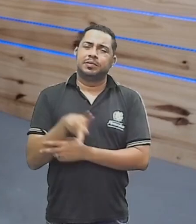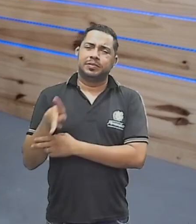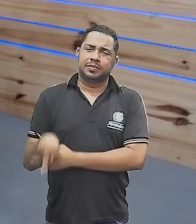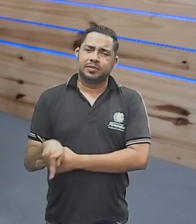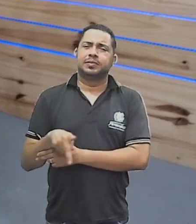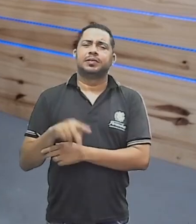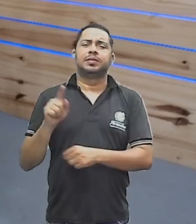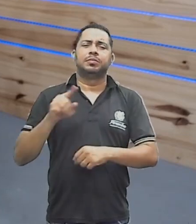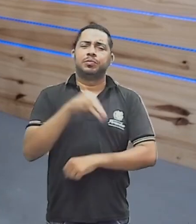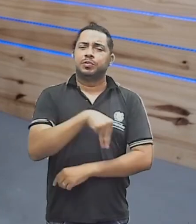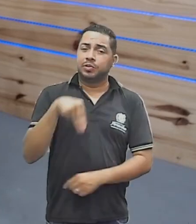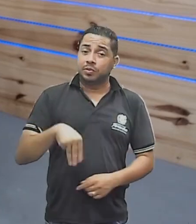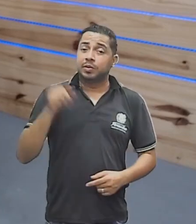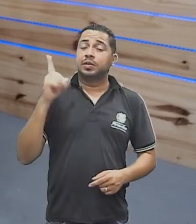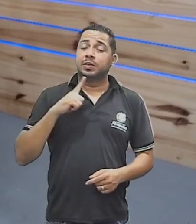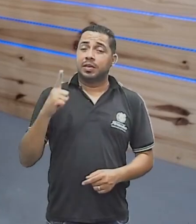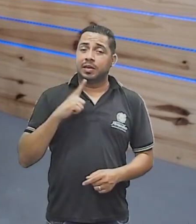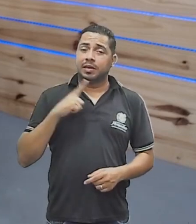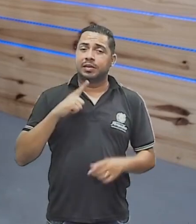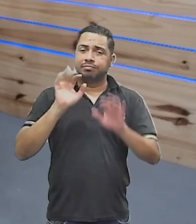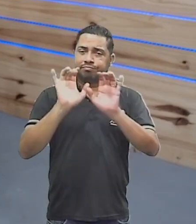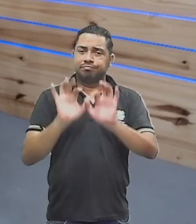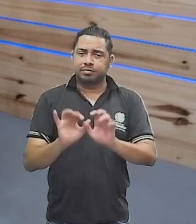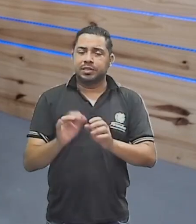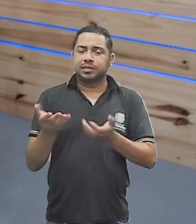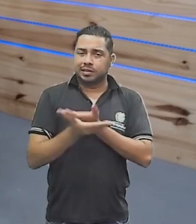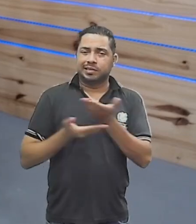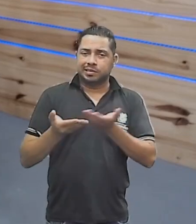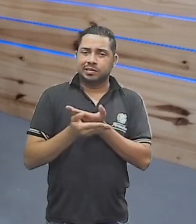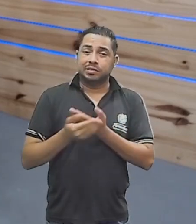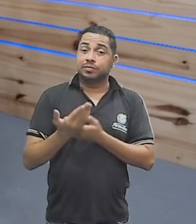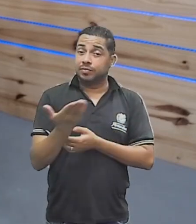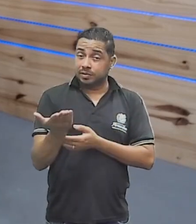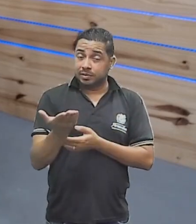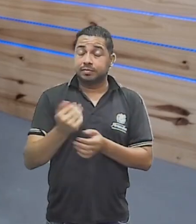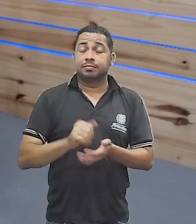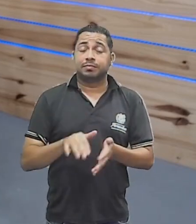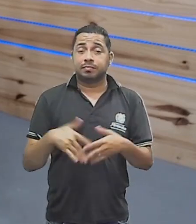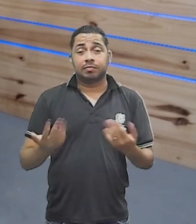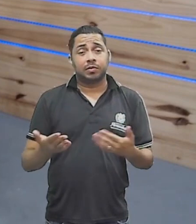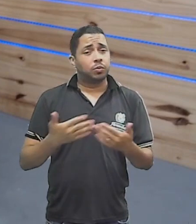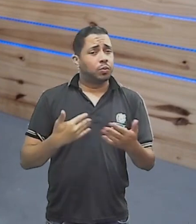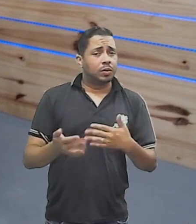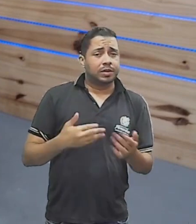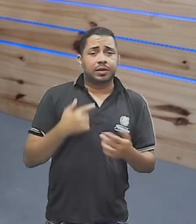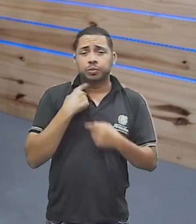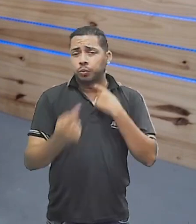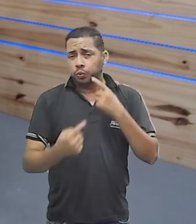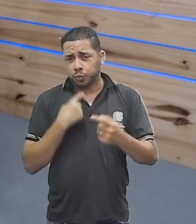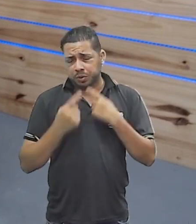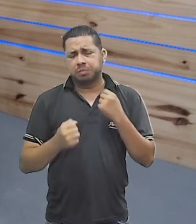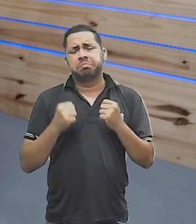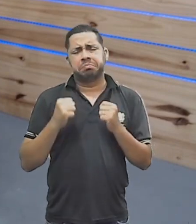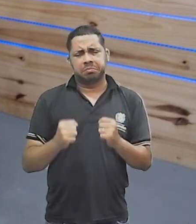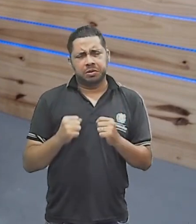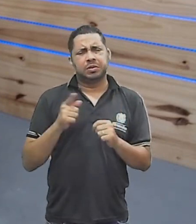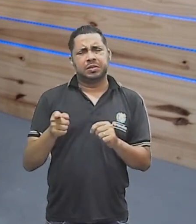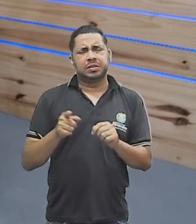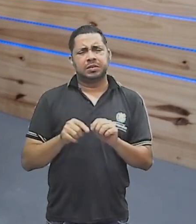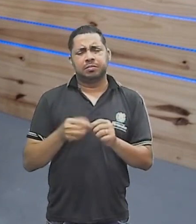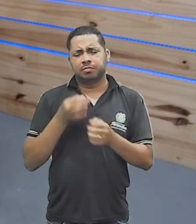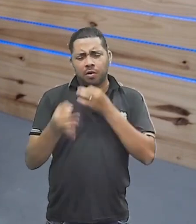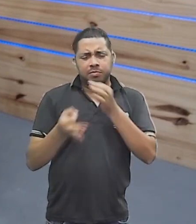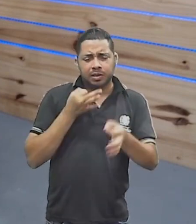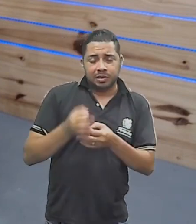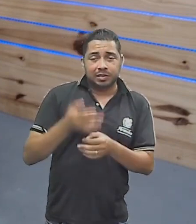os monitores estão aí no chat interagindo com você, tá certo? Então, qualquer dúvida que você tiver, ele tá aí comentando, pode comentar que a